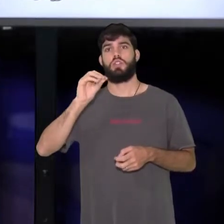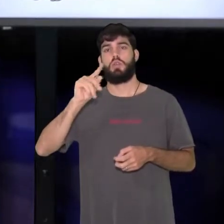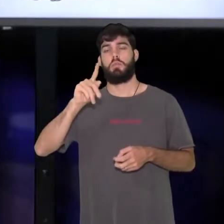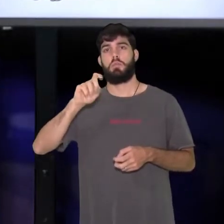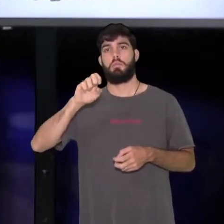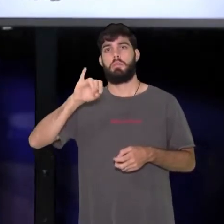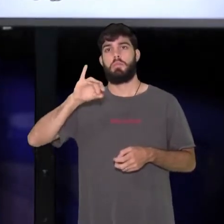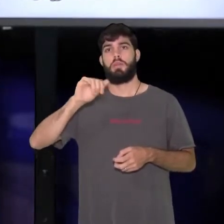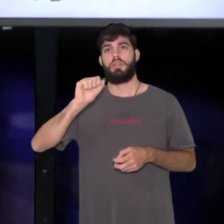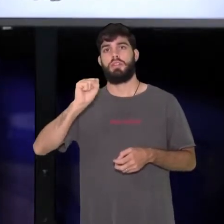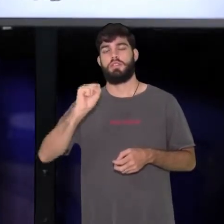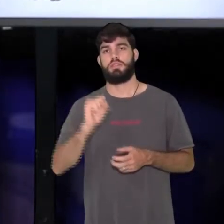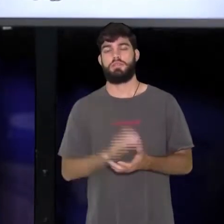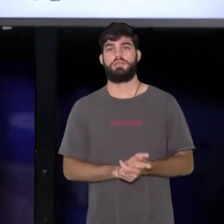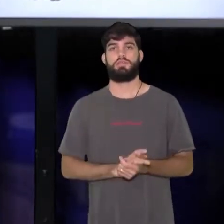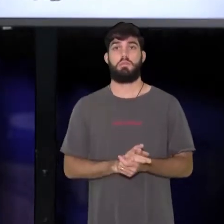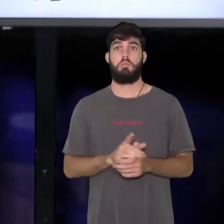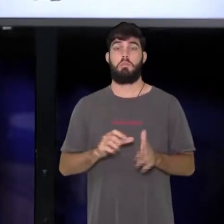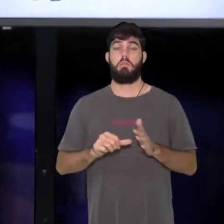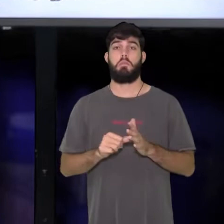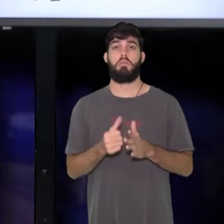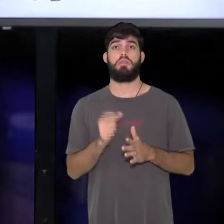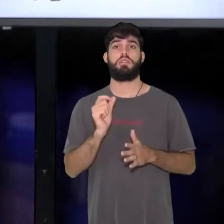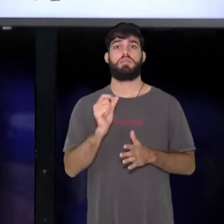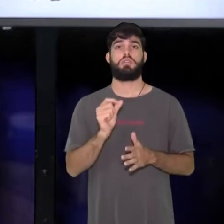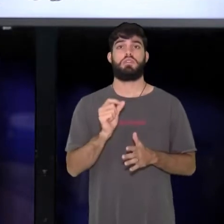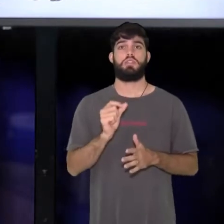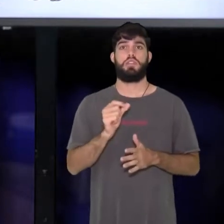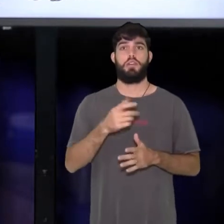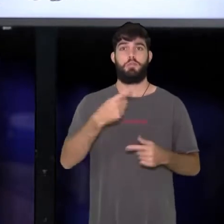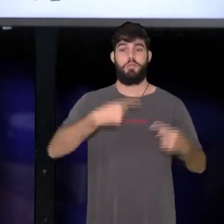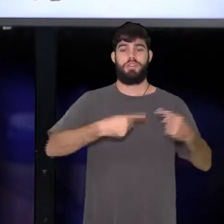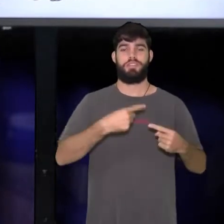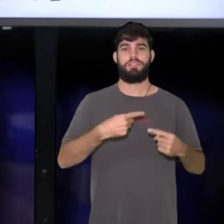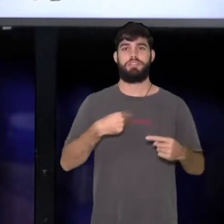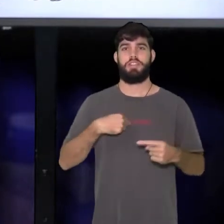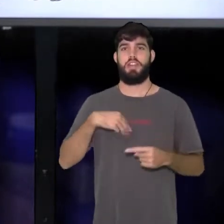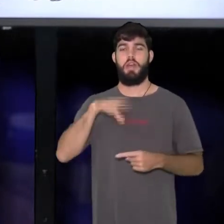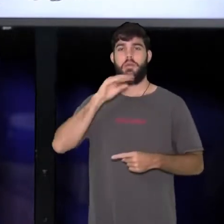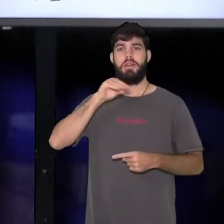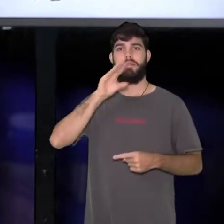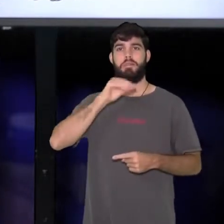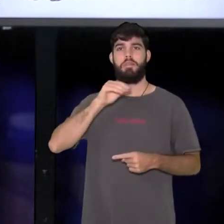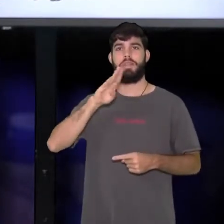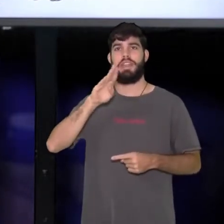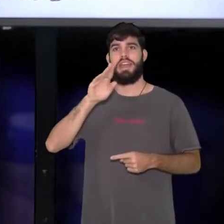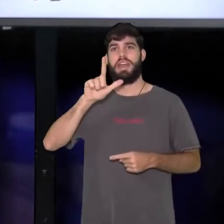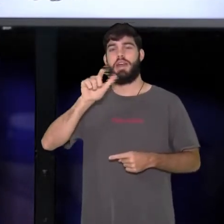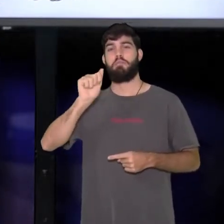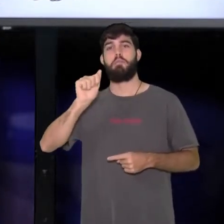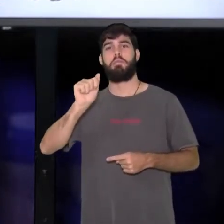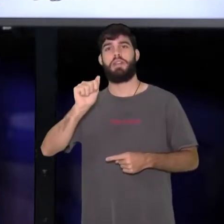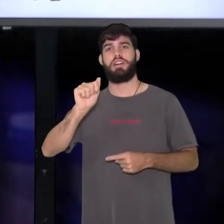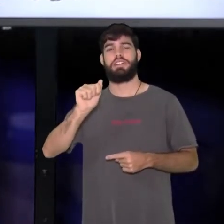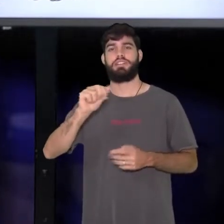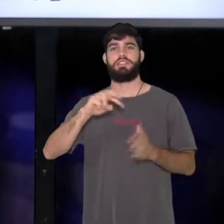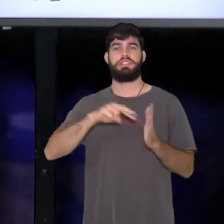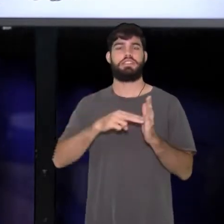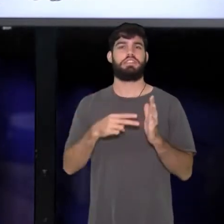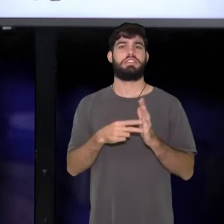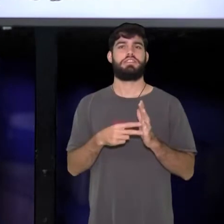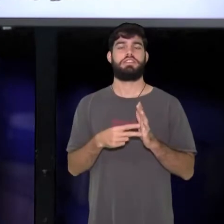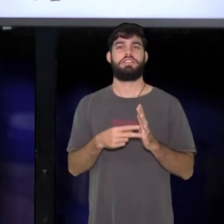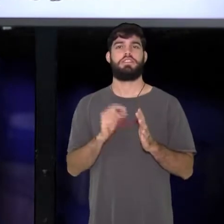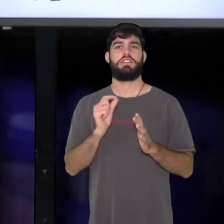do político, né? Blá, blá, blá, blá, blá. Tem um brá, talvez representando o Brasil,